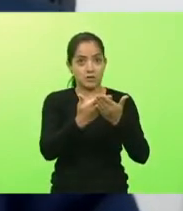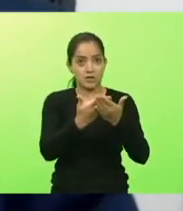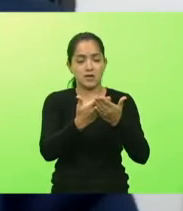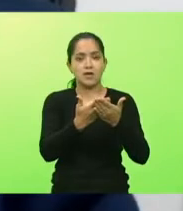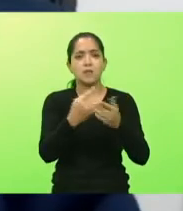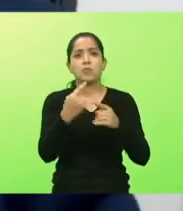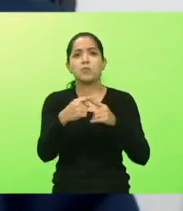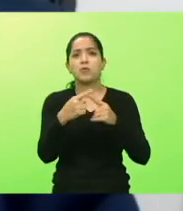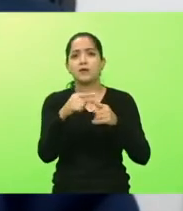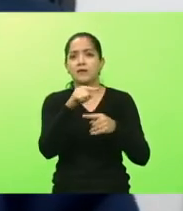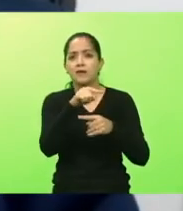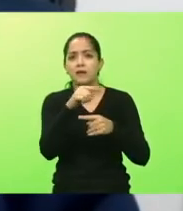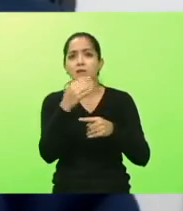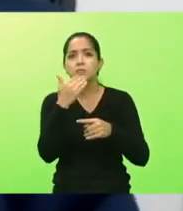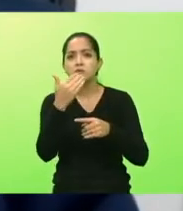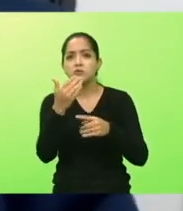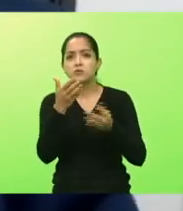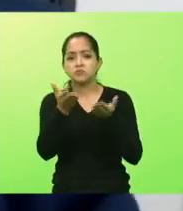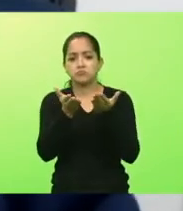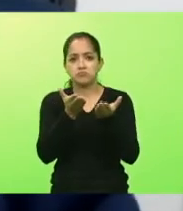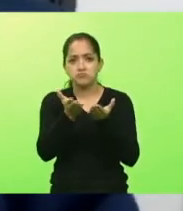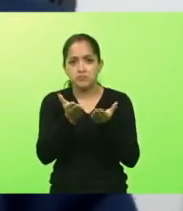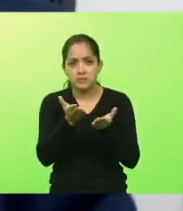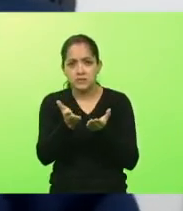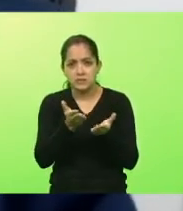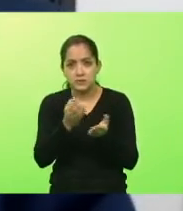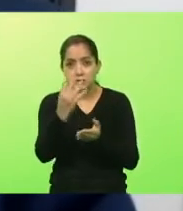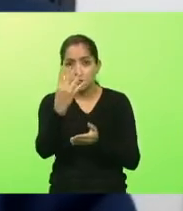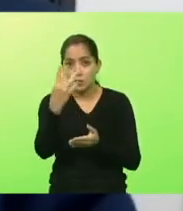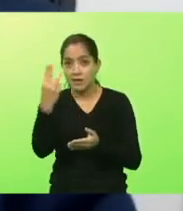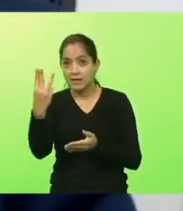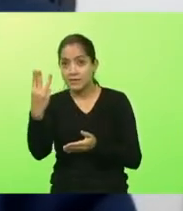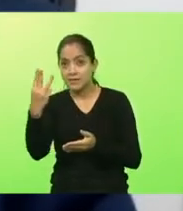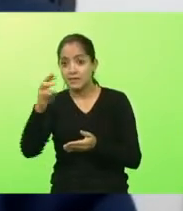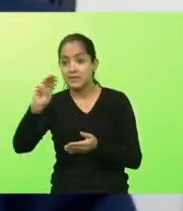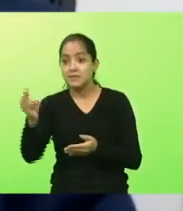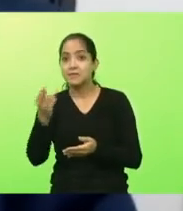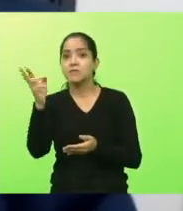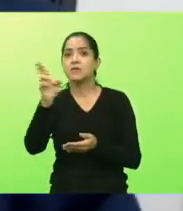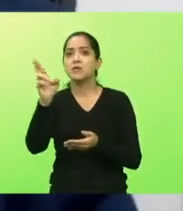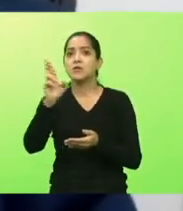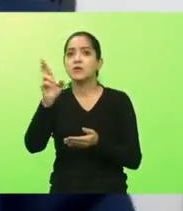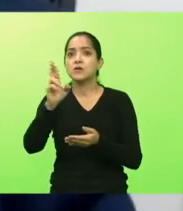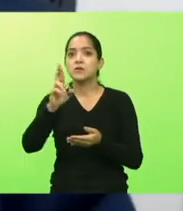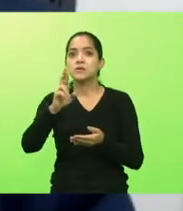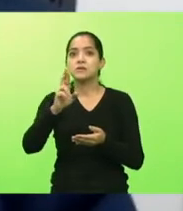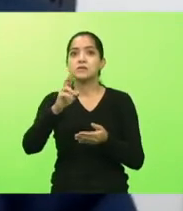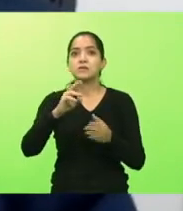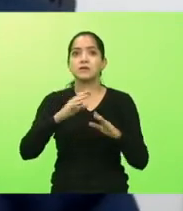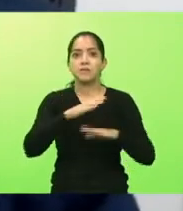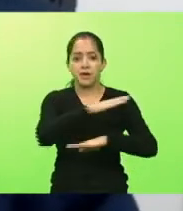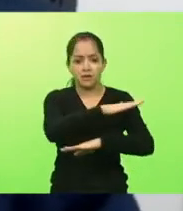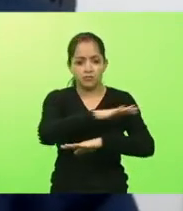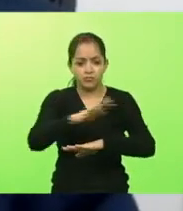licitação de 43 milhões para a jardinagem das escolas, dos